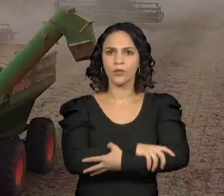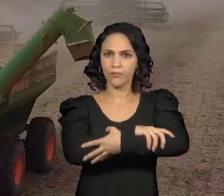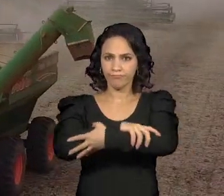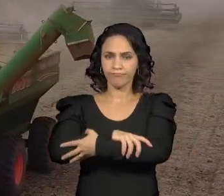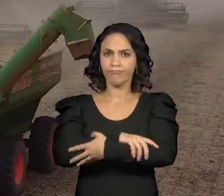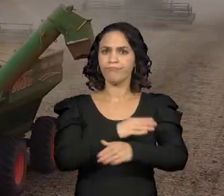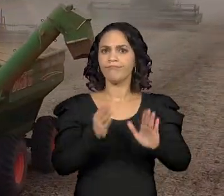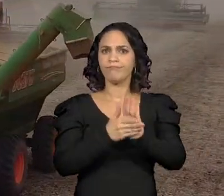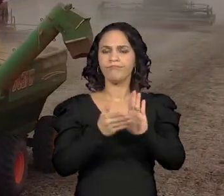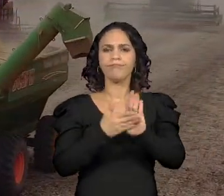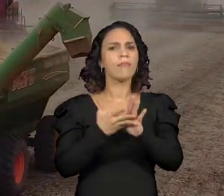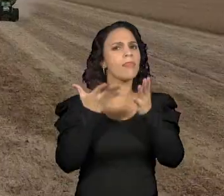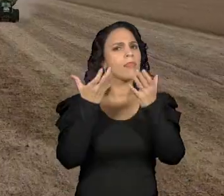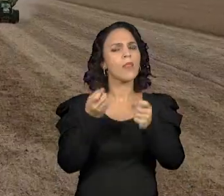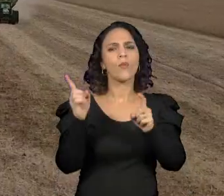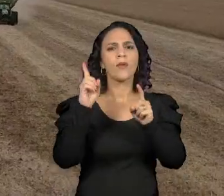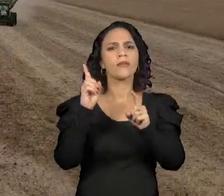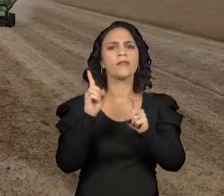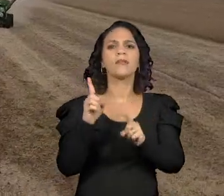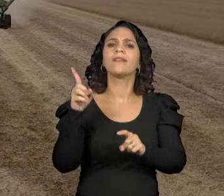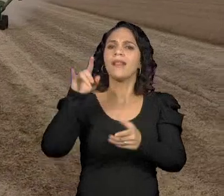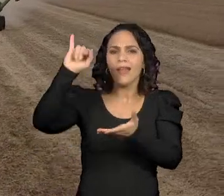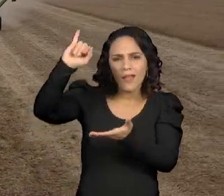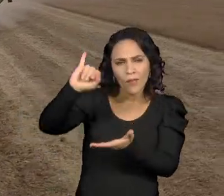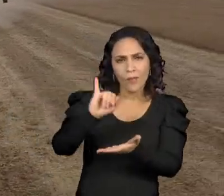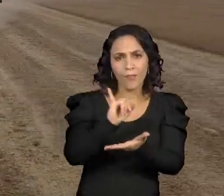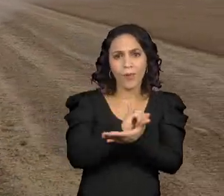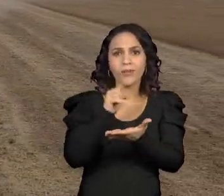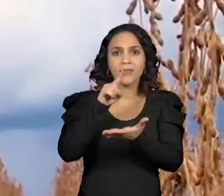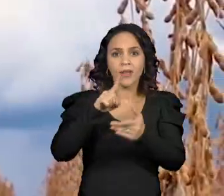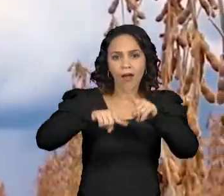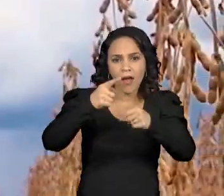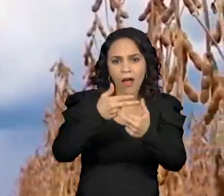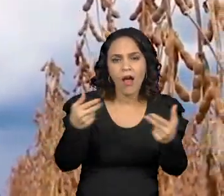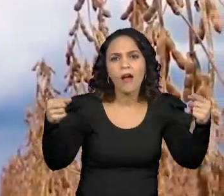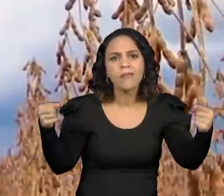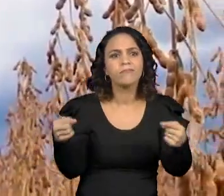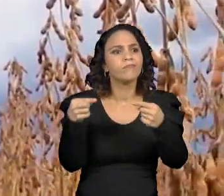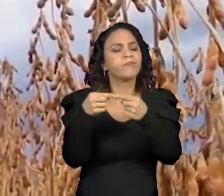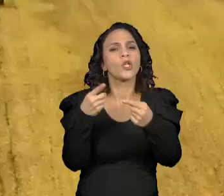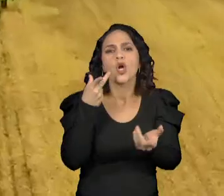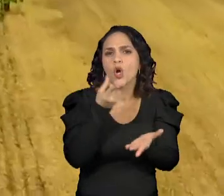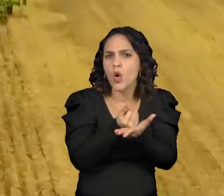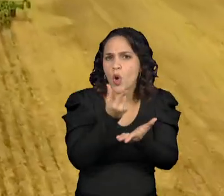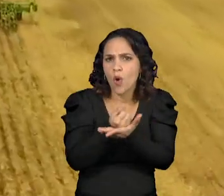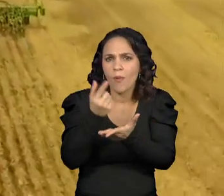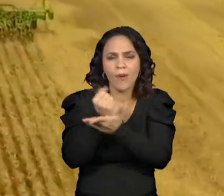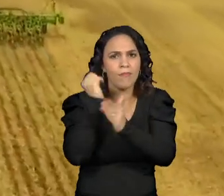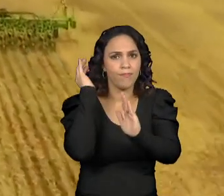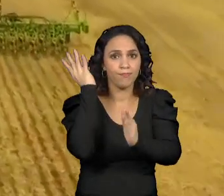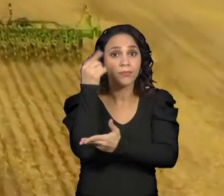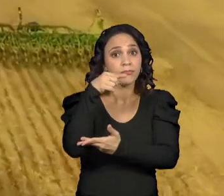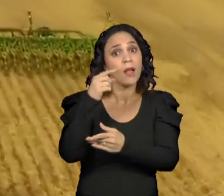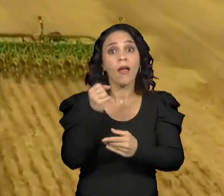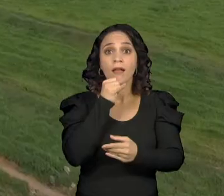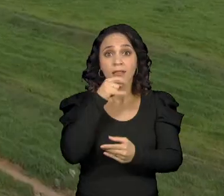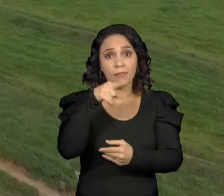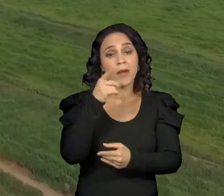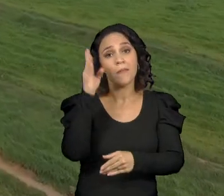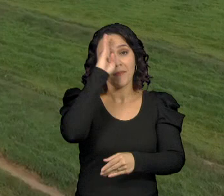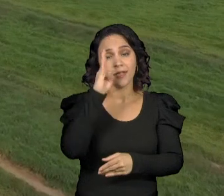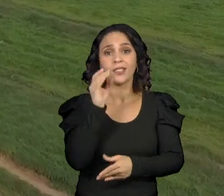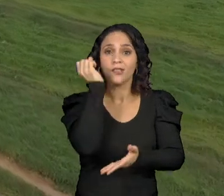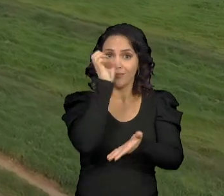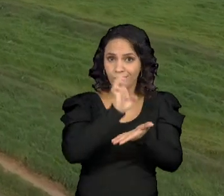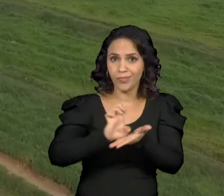a importação de produtos ligados ao desmatamento, alguns exportados pelo Brasil, como soja e